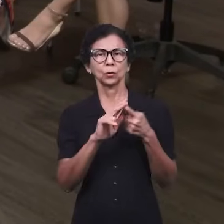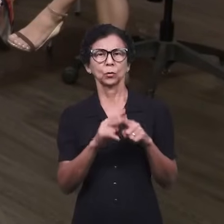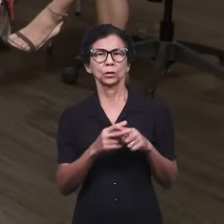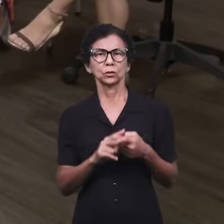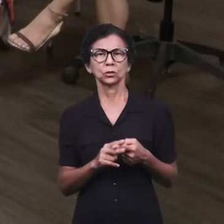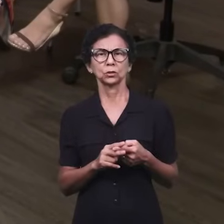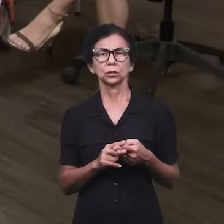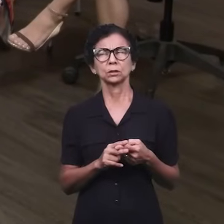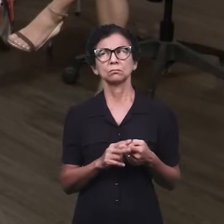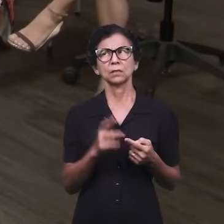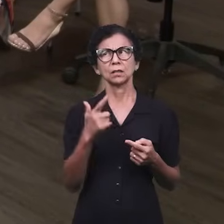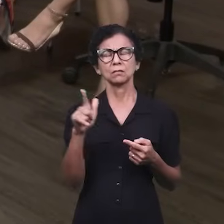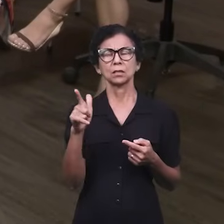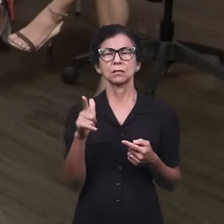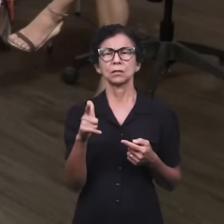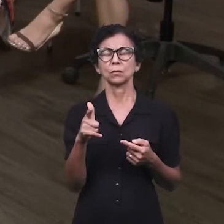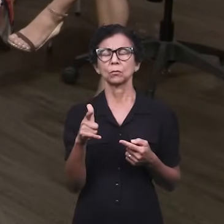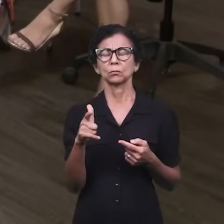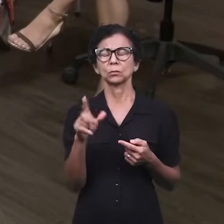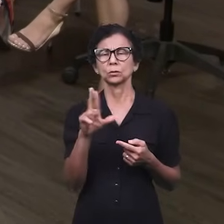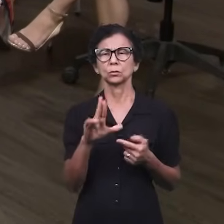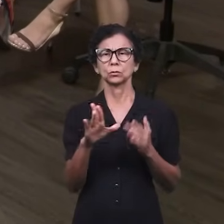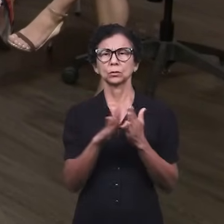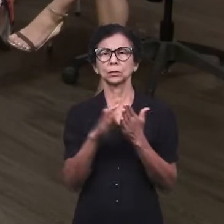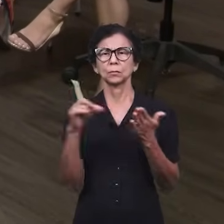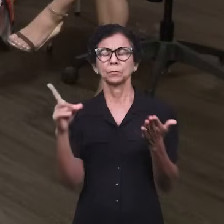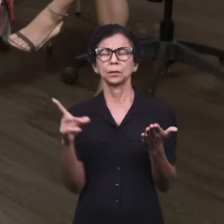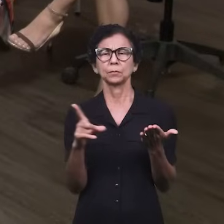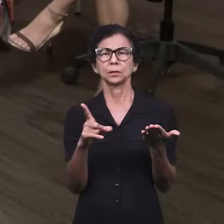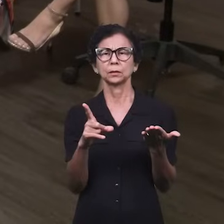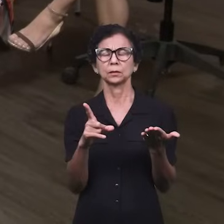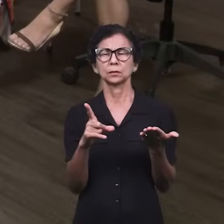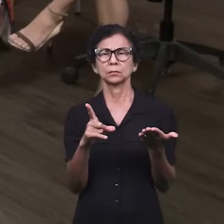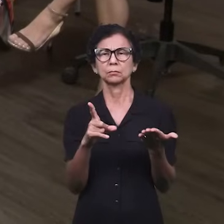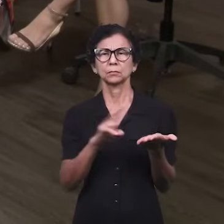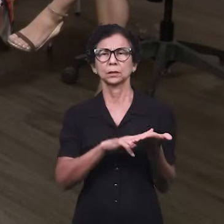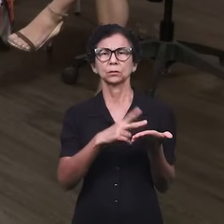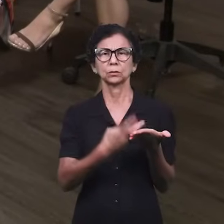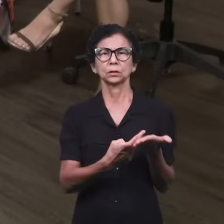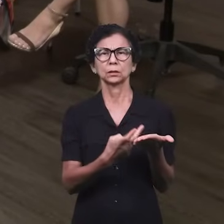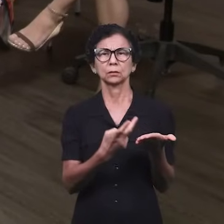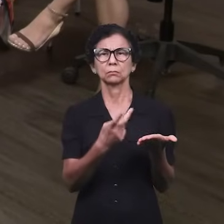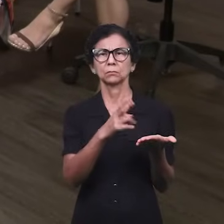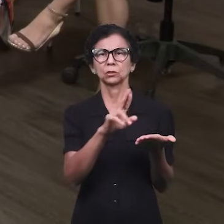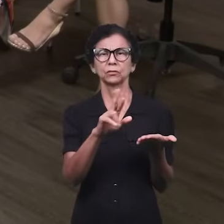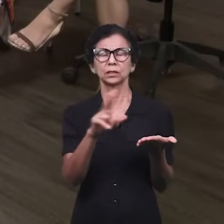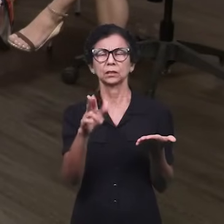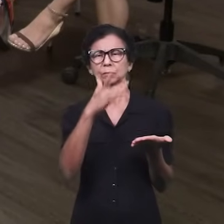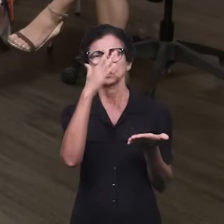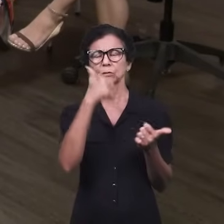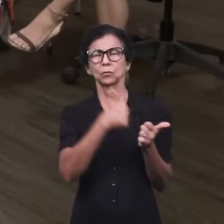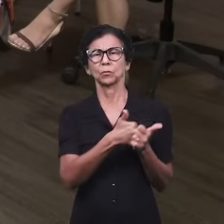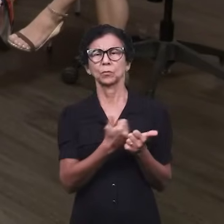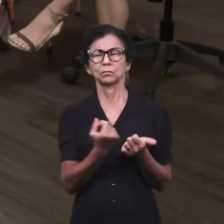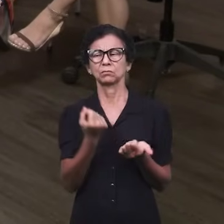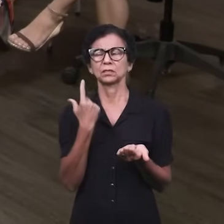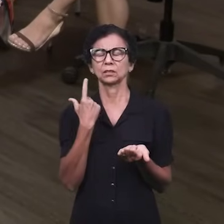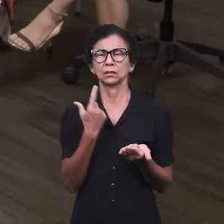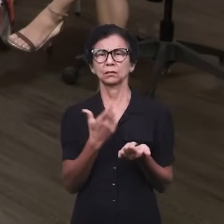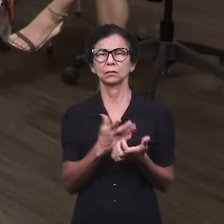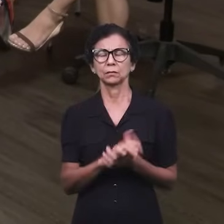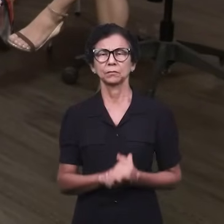chega lá no púpito com uma Bíblia que a revista é atualizada ou a King James aí Lê aí quem está acompanhando estranho um